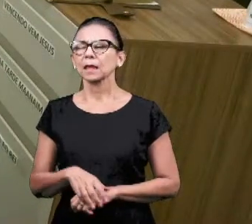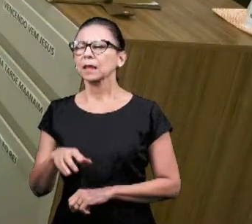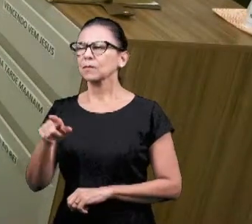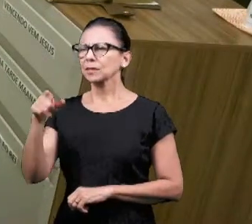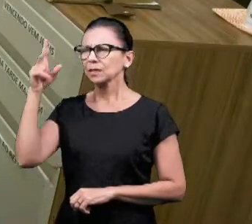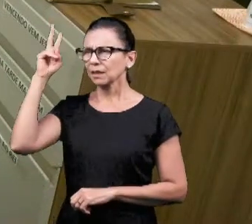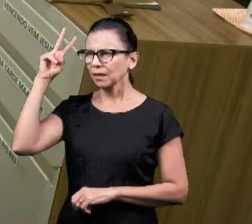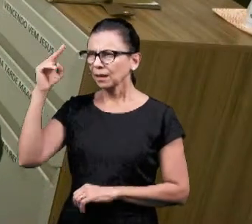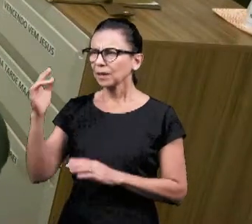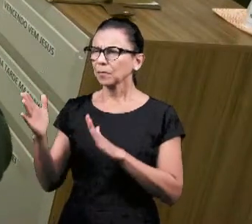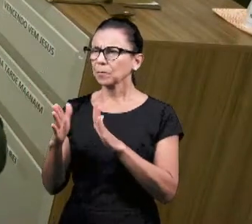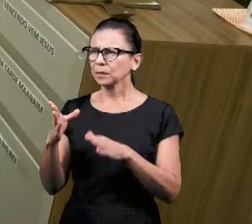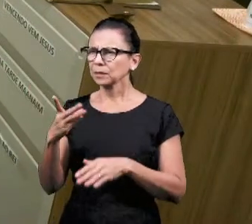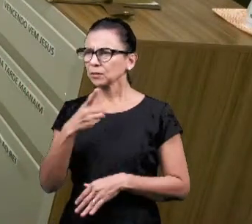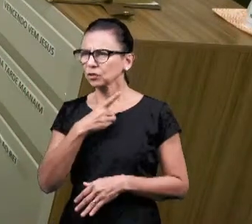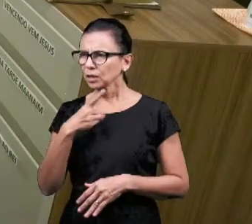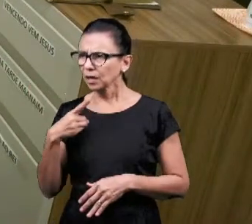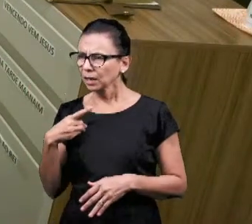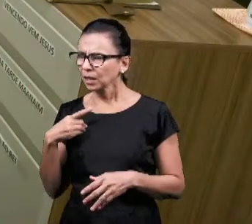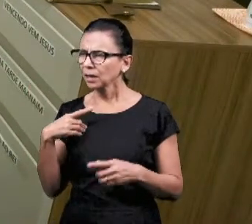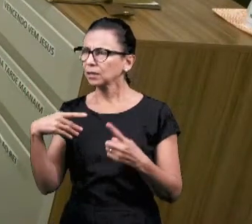lembra? Lembro. A unção? Lembro.